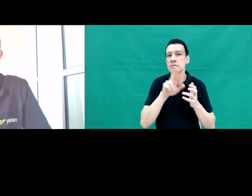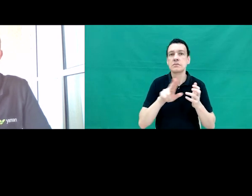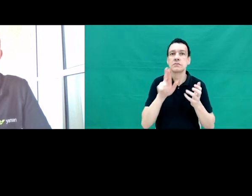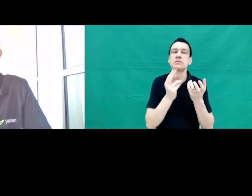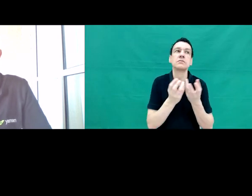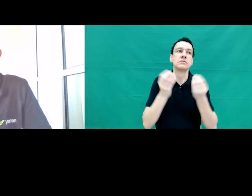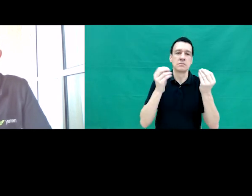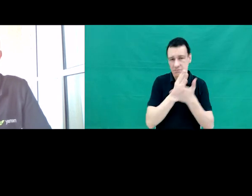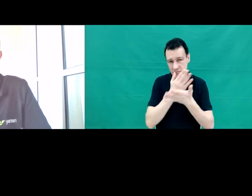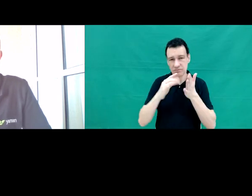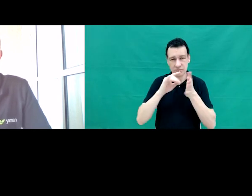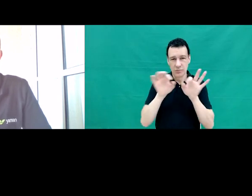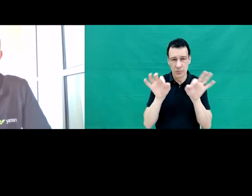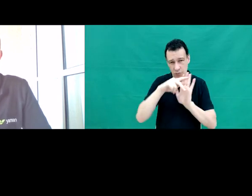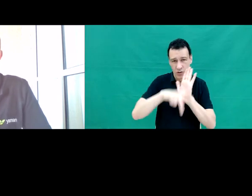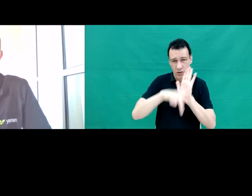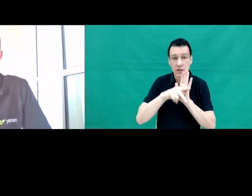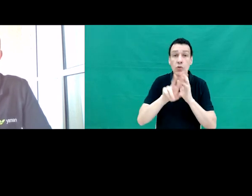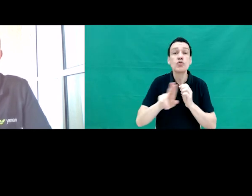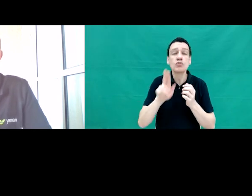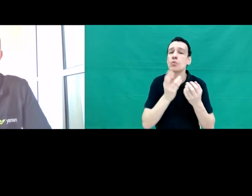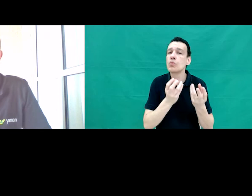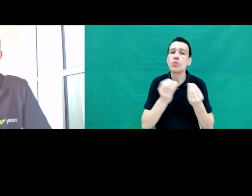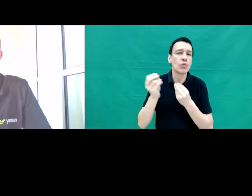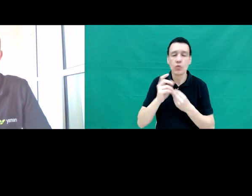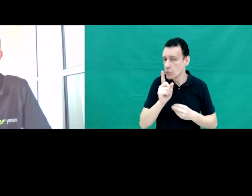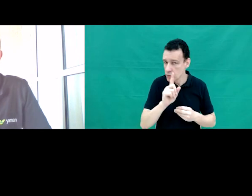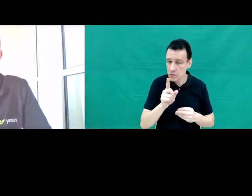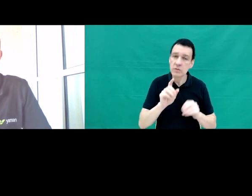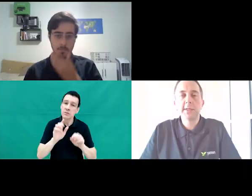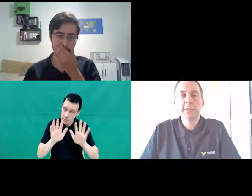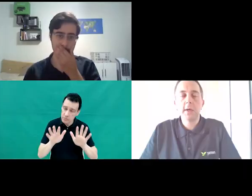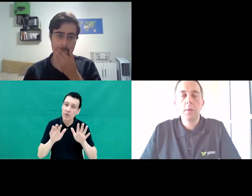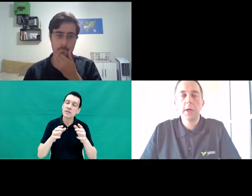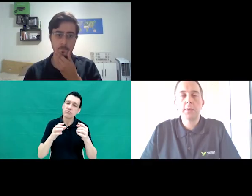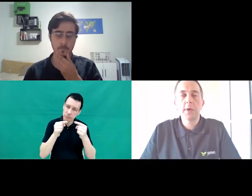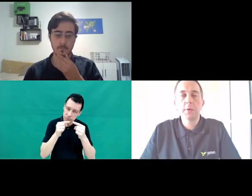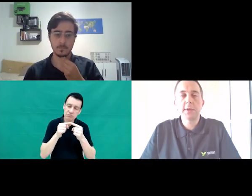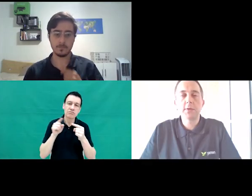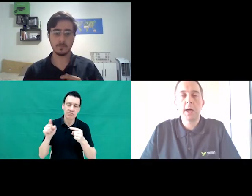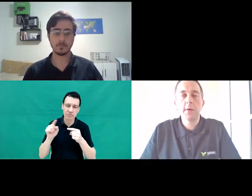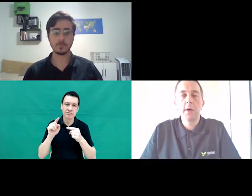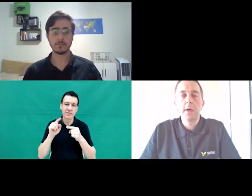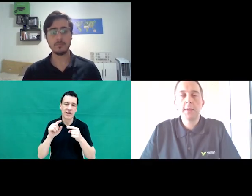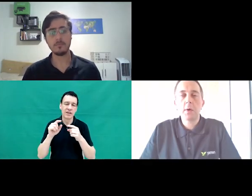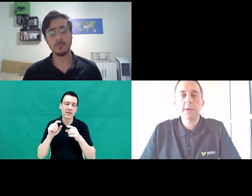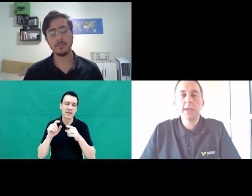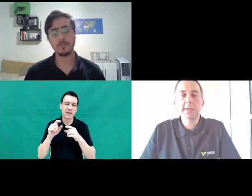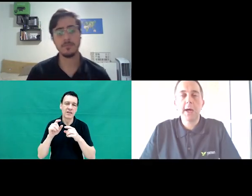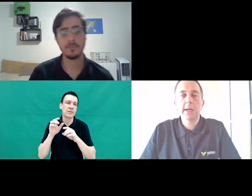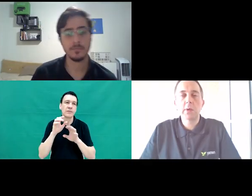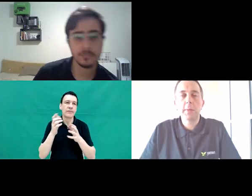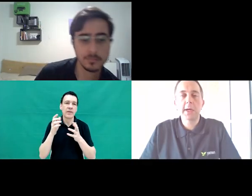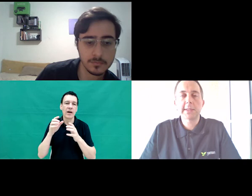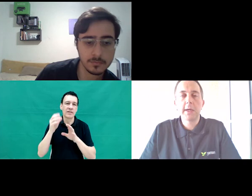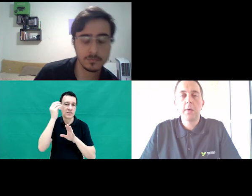ela é muito importante, que traz essa ideia da heurística de você fornecer uma ajuda para o seu usuário de como